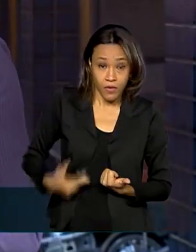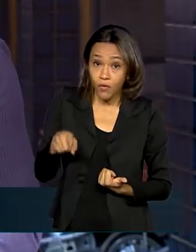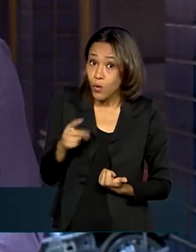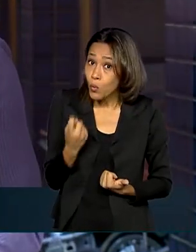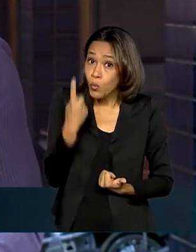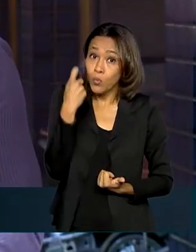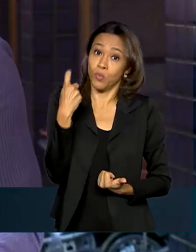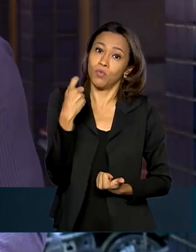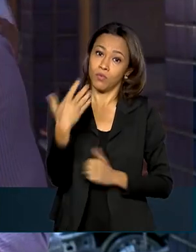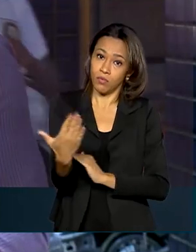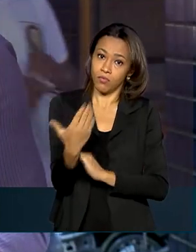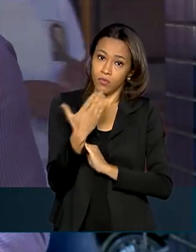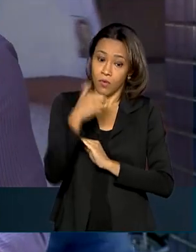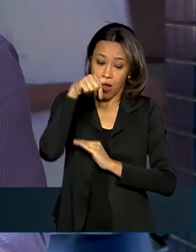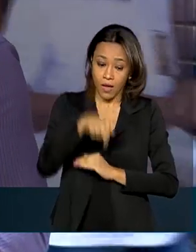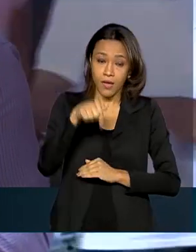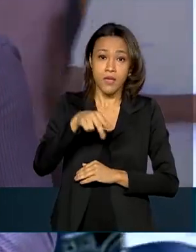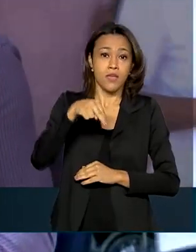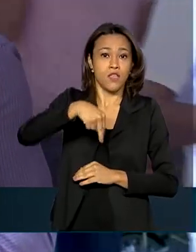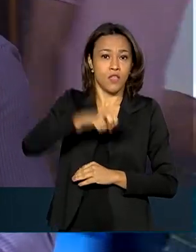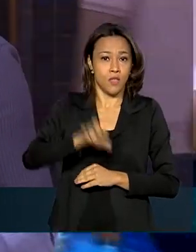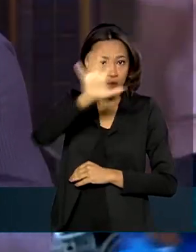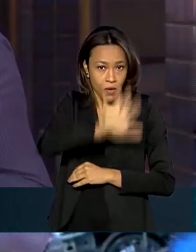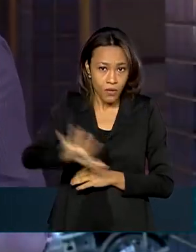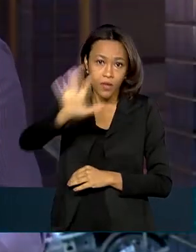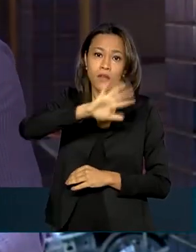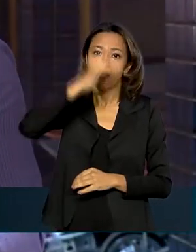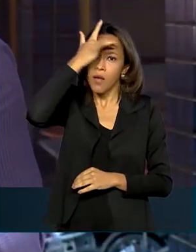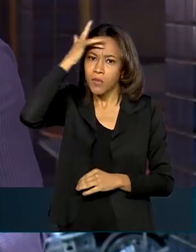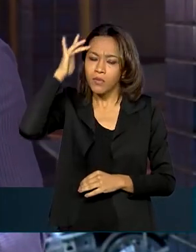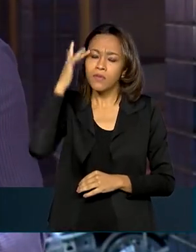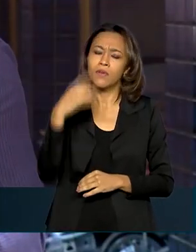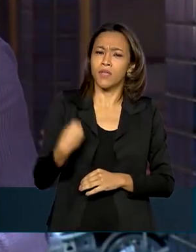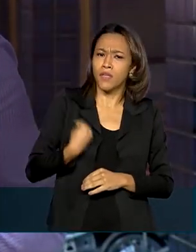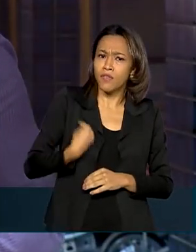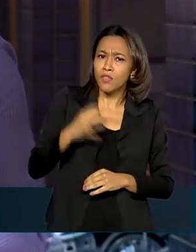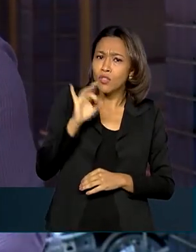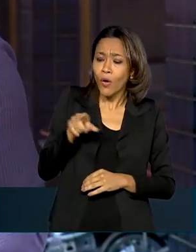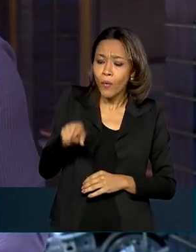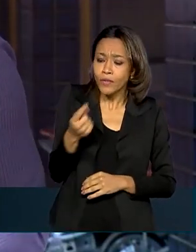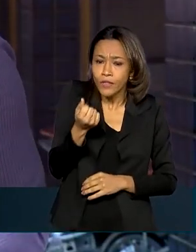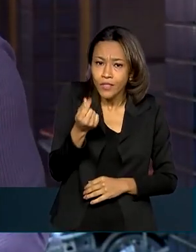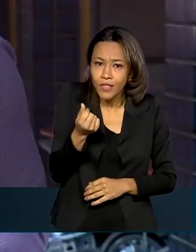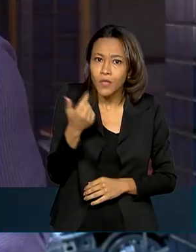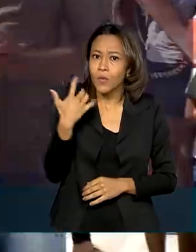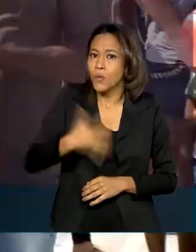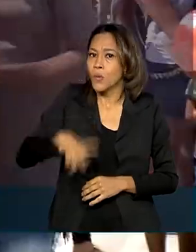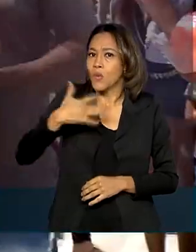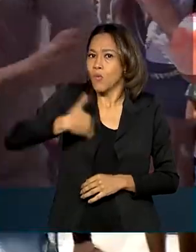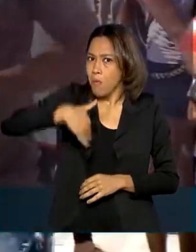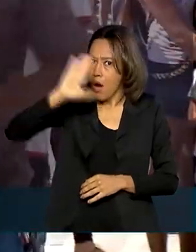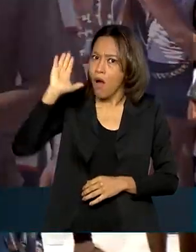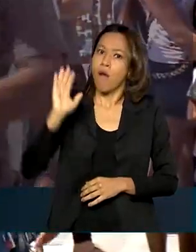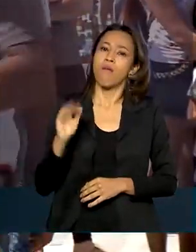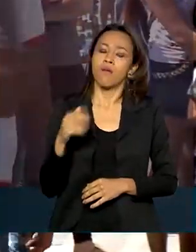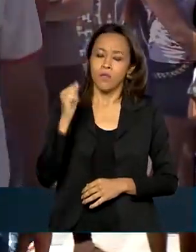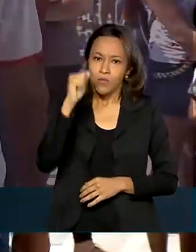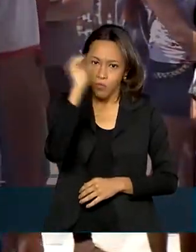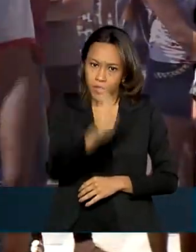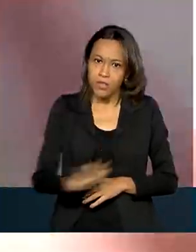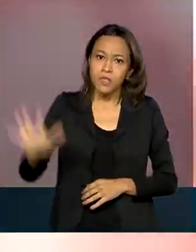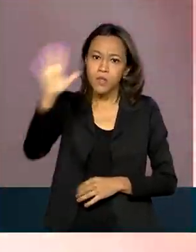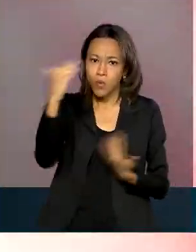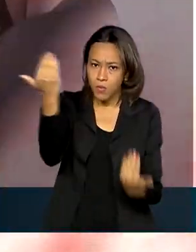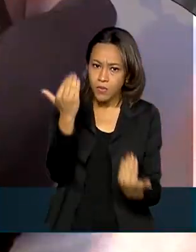E aqui na região Nordeste, a proporção de pessoas vivendo apenas com essa ajuda foi a maior do país. De acordo com dados do